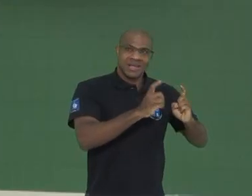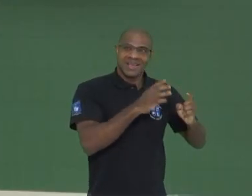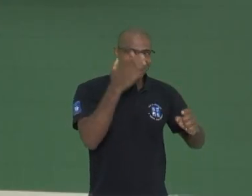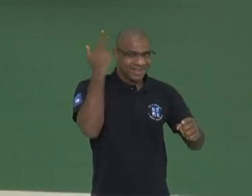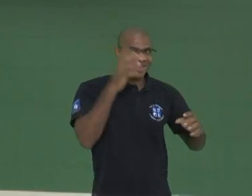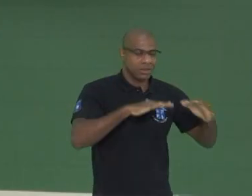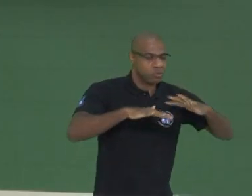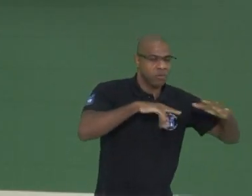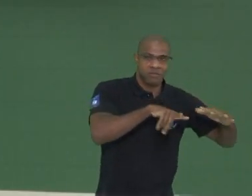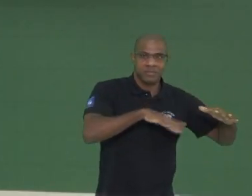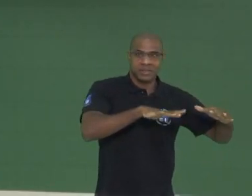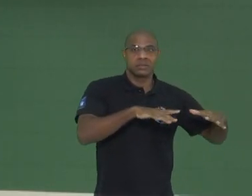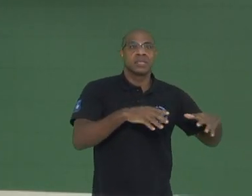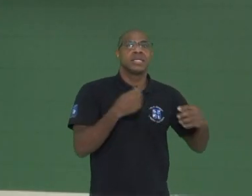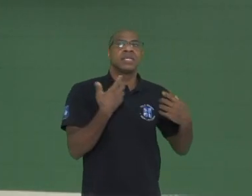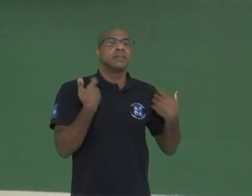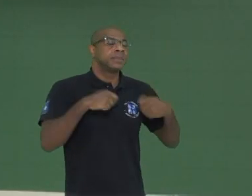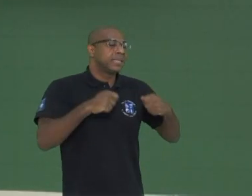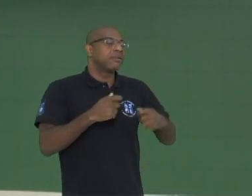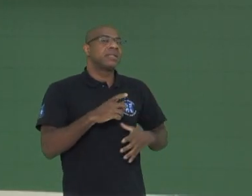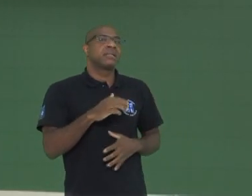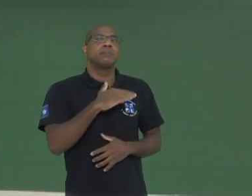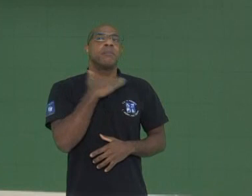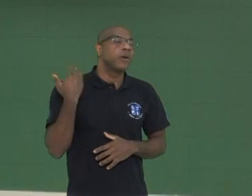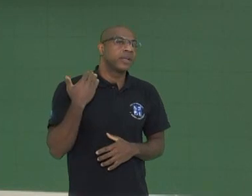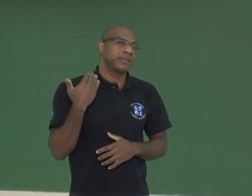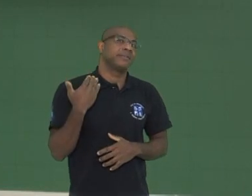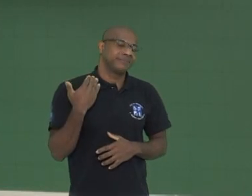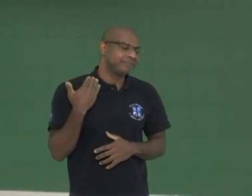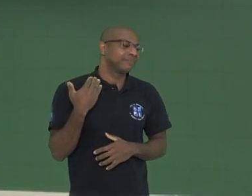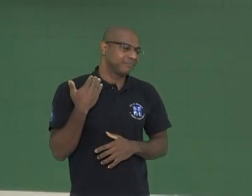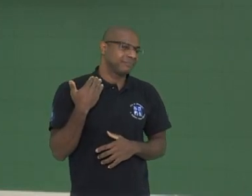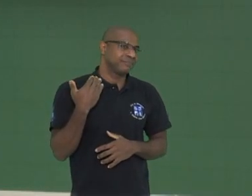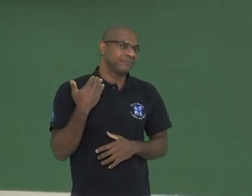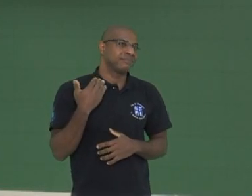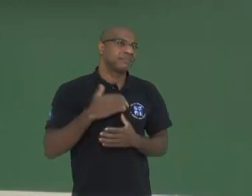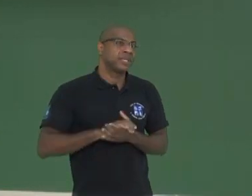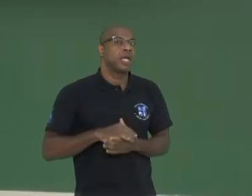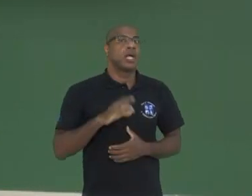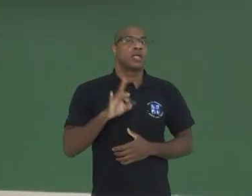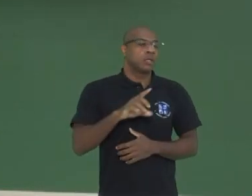o que vai acontecer? Somente um,